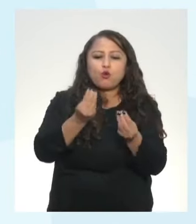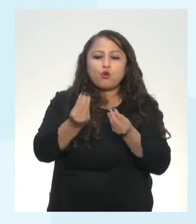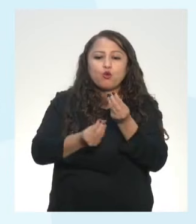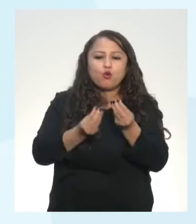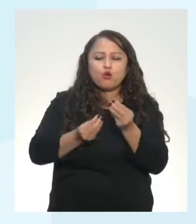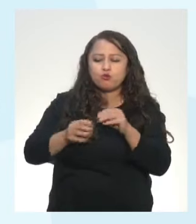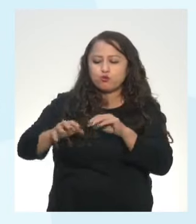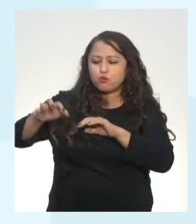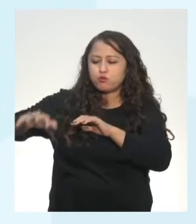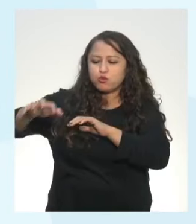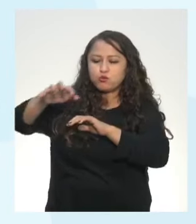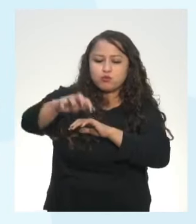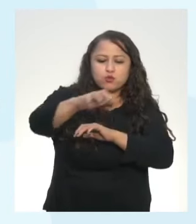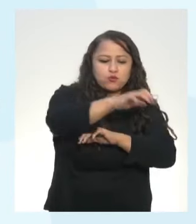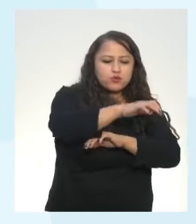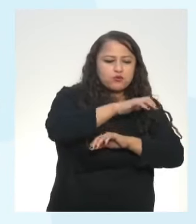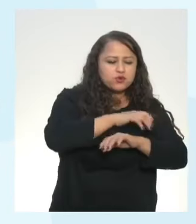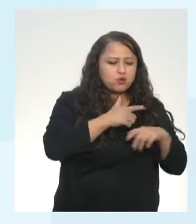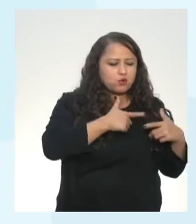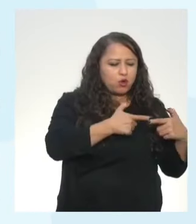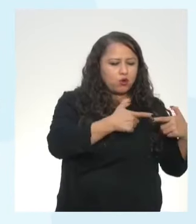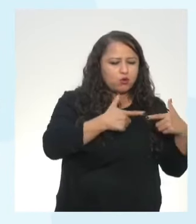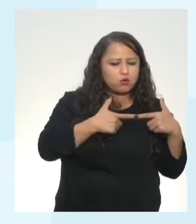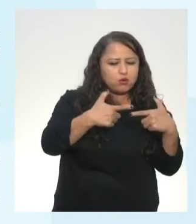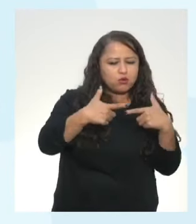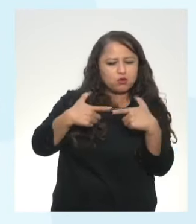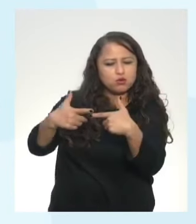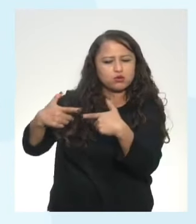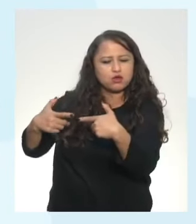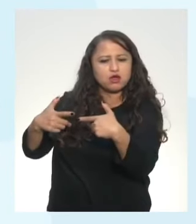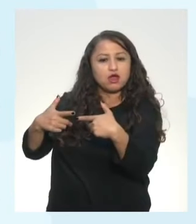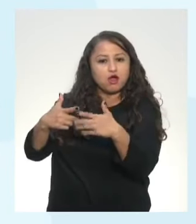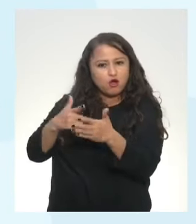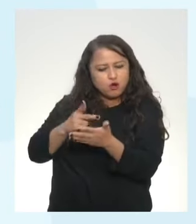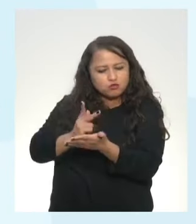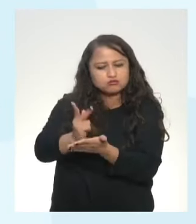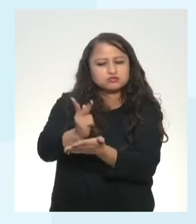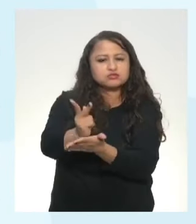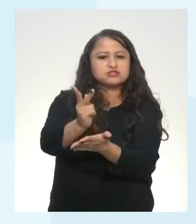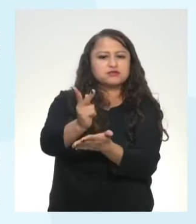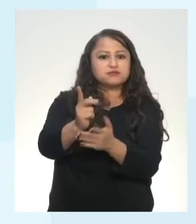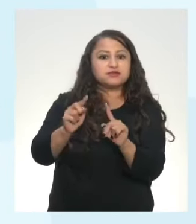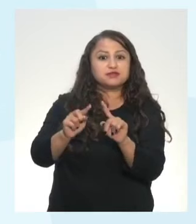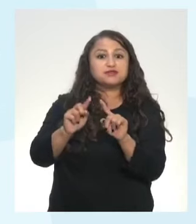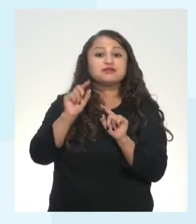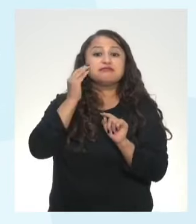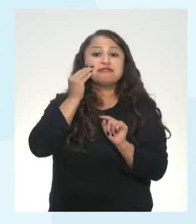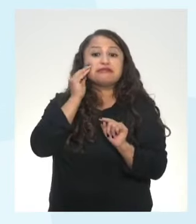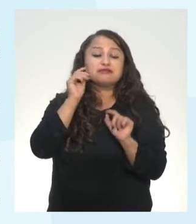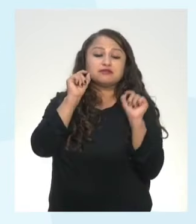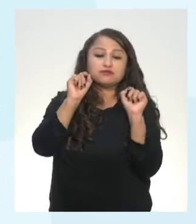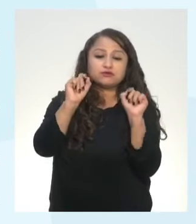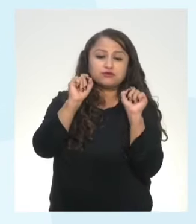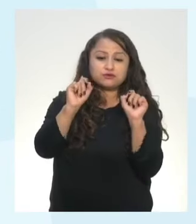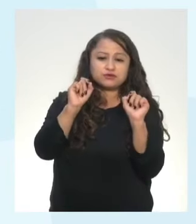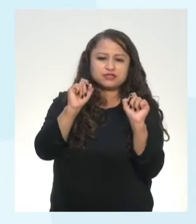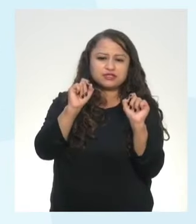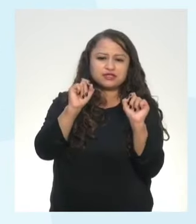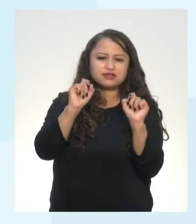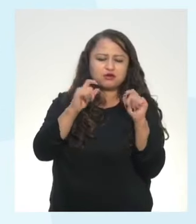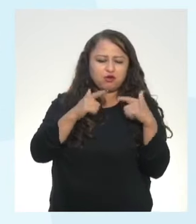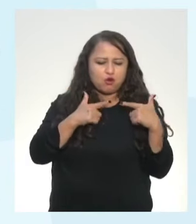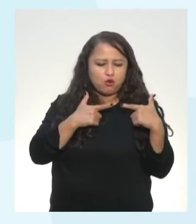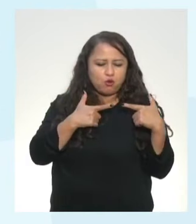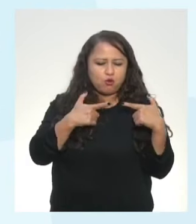necessárias para a guerra continua após a guerra, né? Entendendo-se que o exército tem que ser um